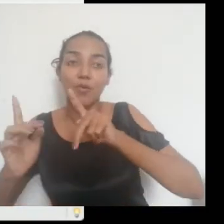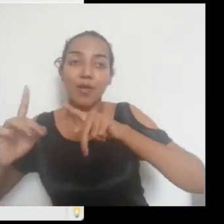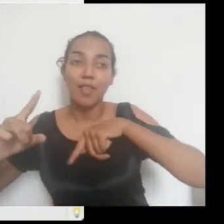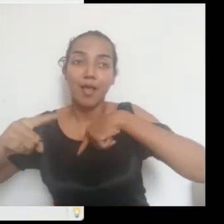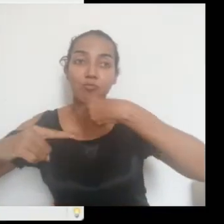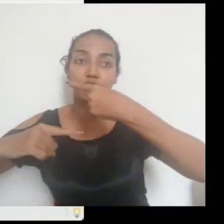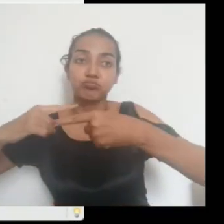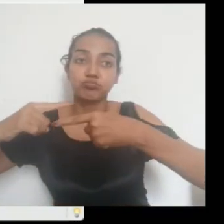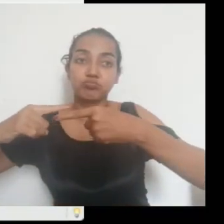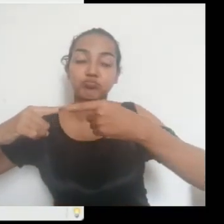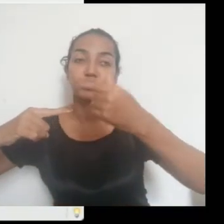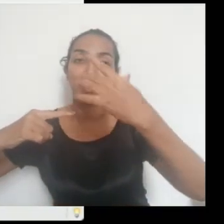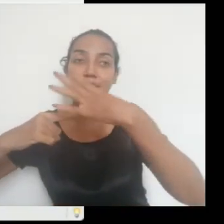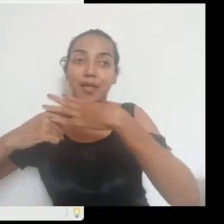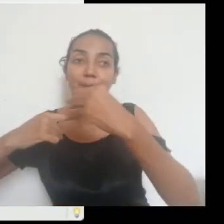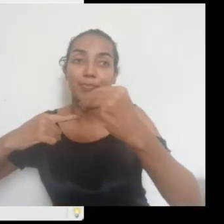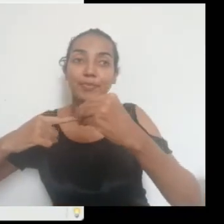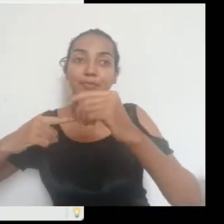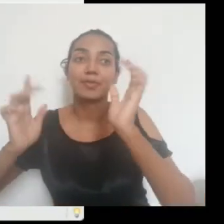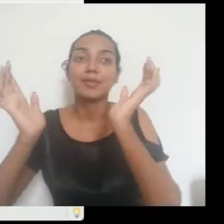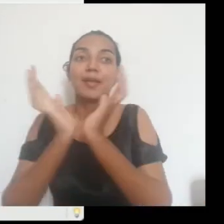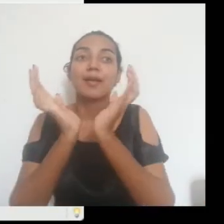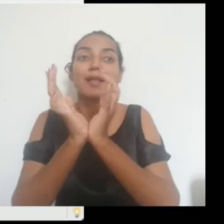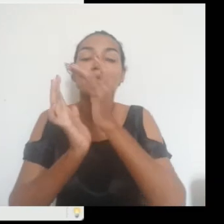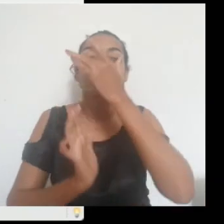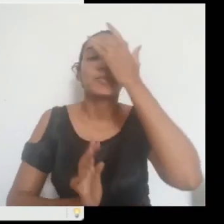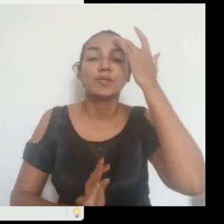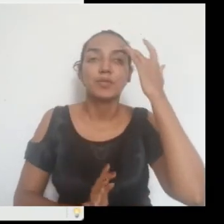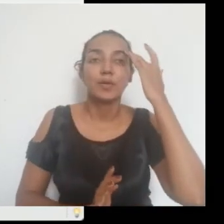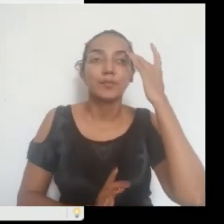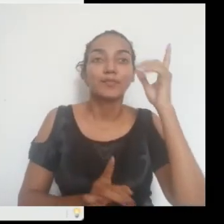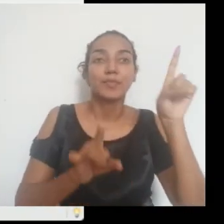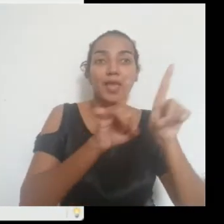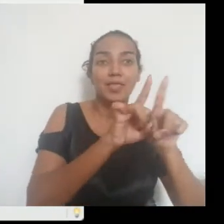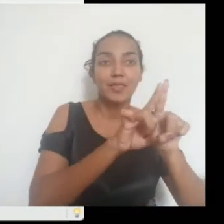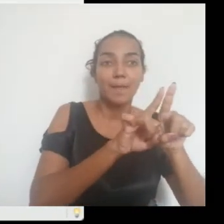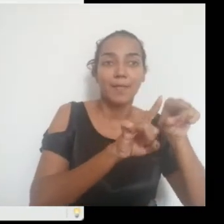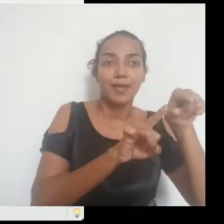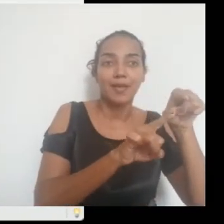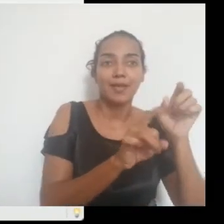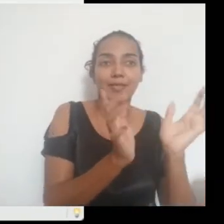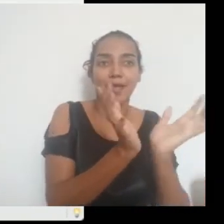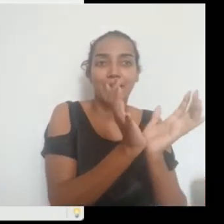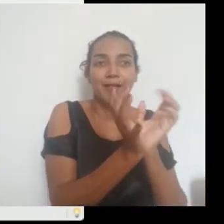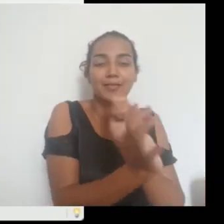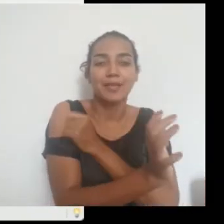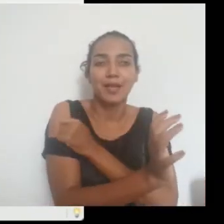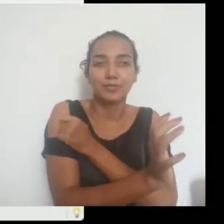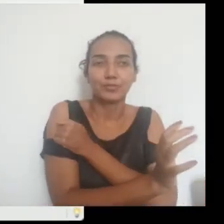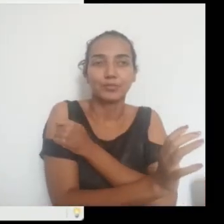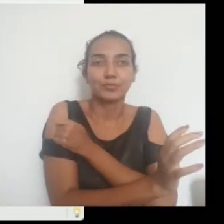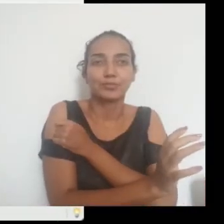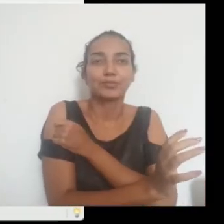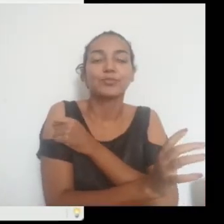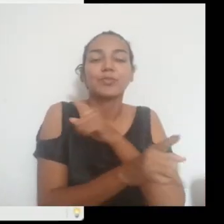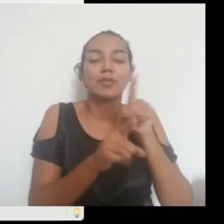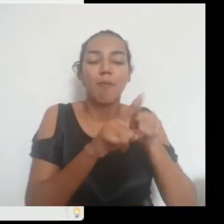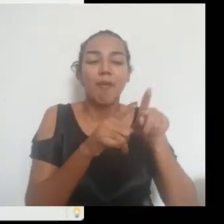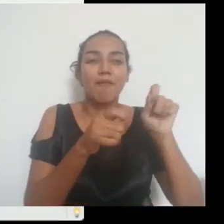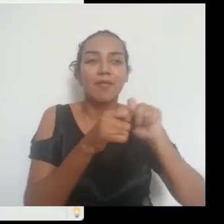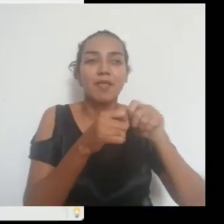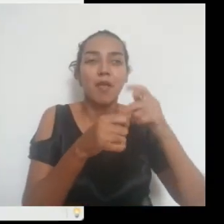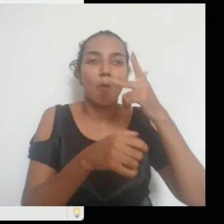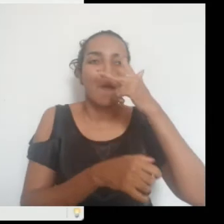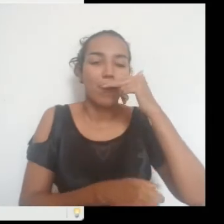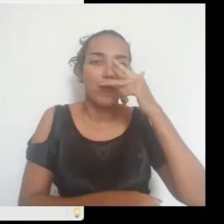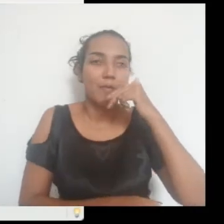pessoa. Aqui também eu vou fazer a mesma coisa para a classe aluno. Eu